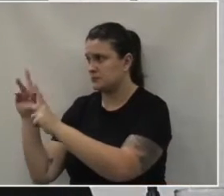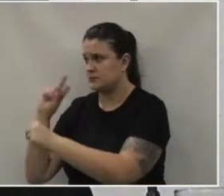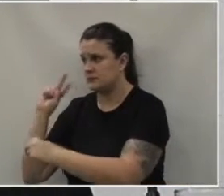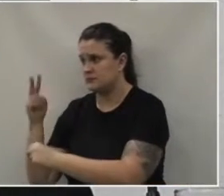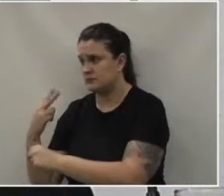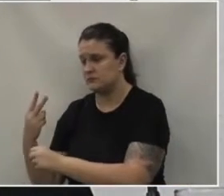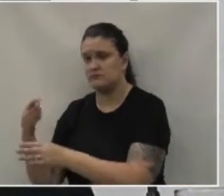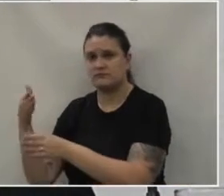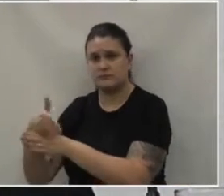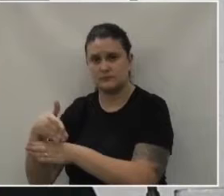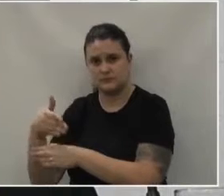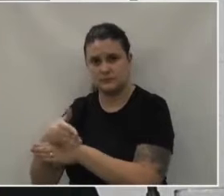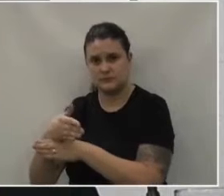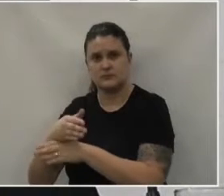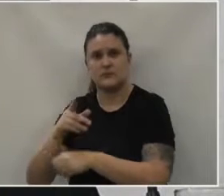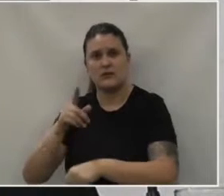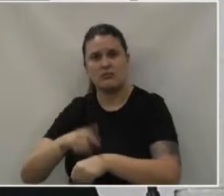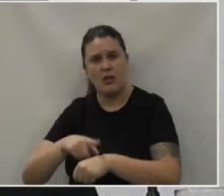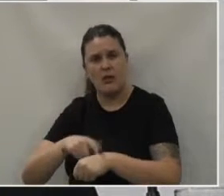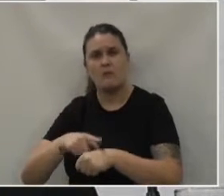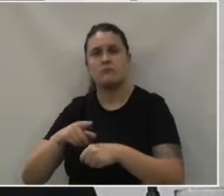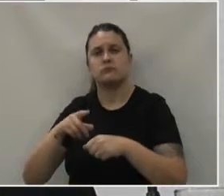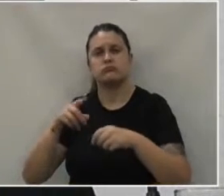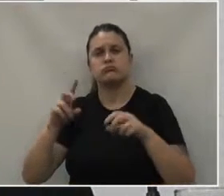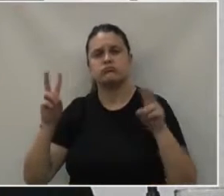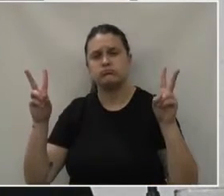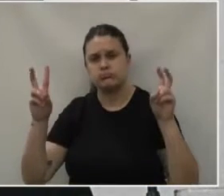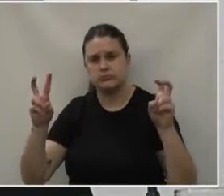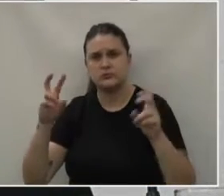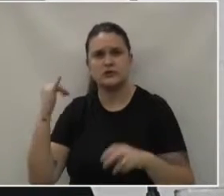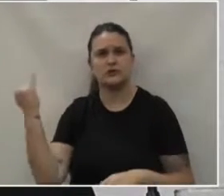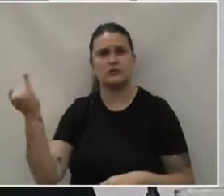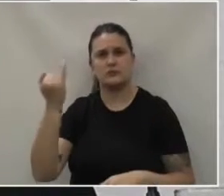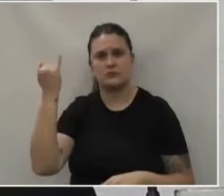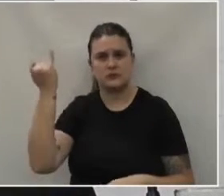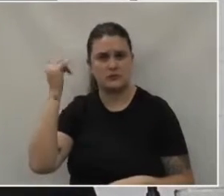estarem participando dessa construção histórica.